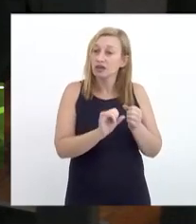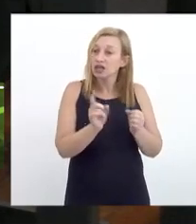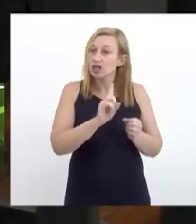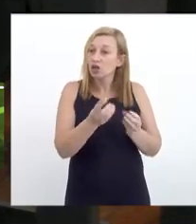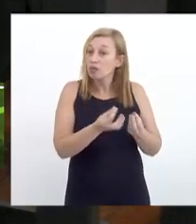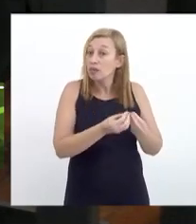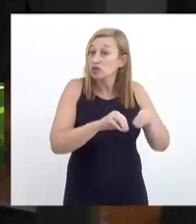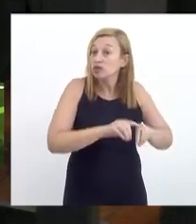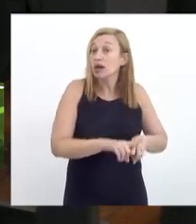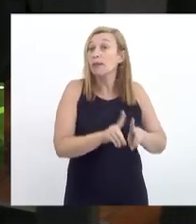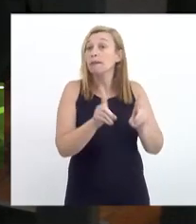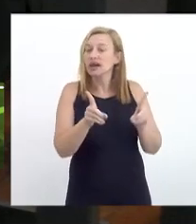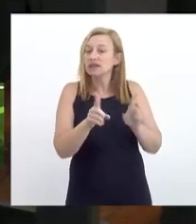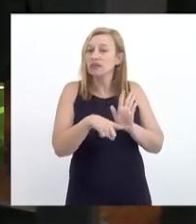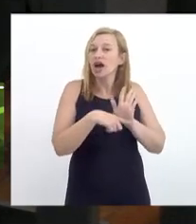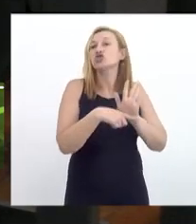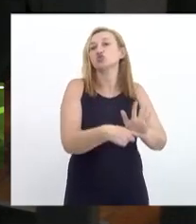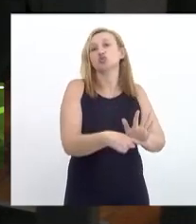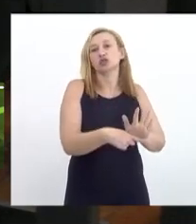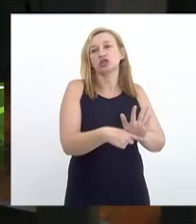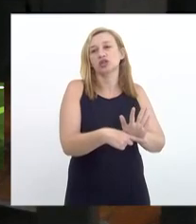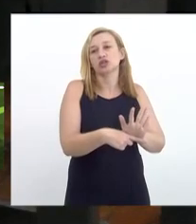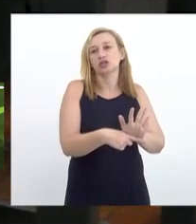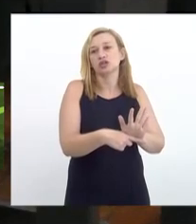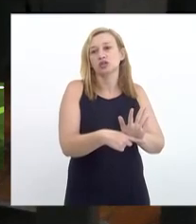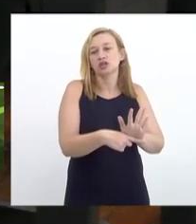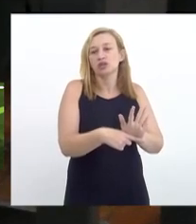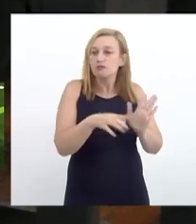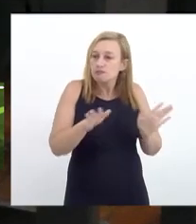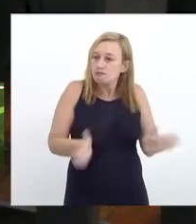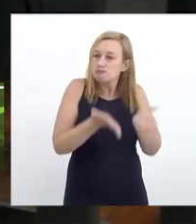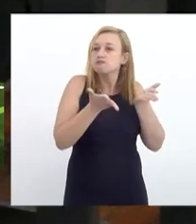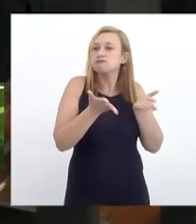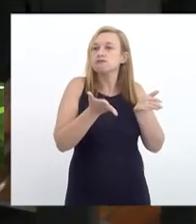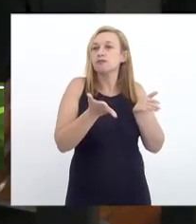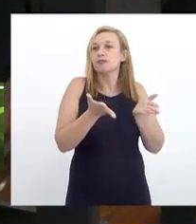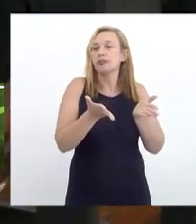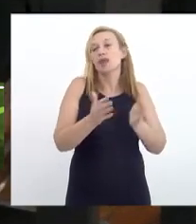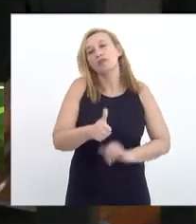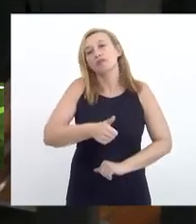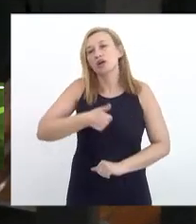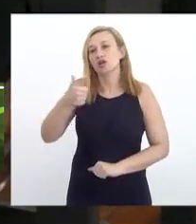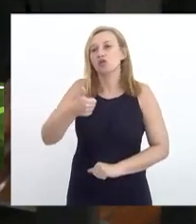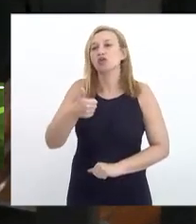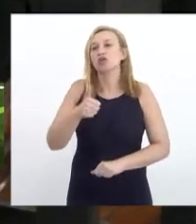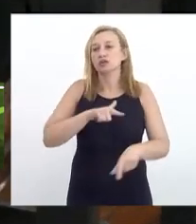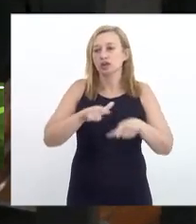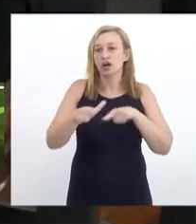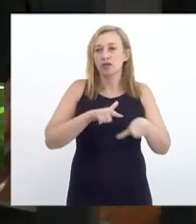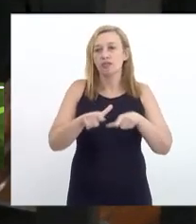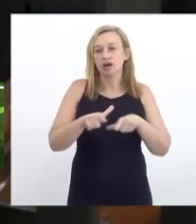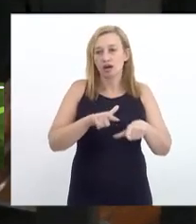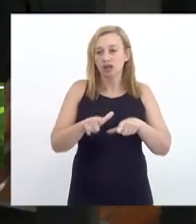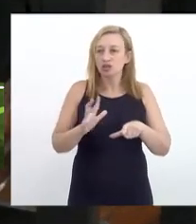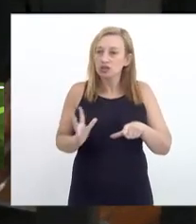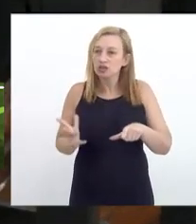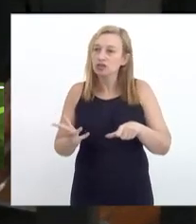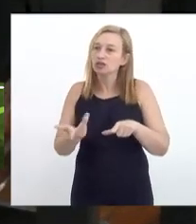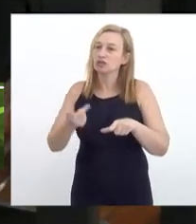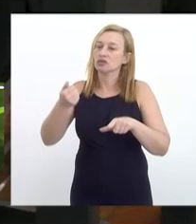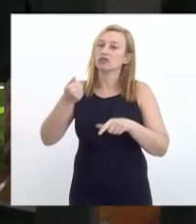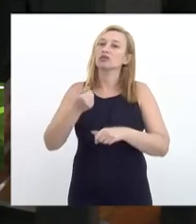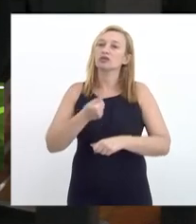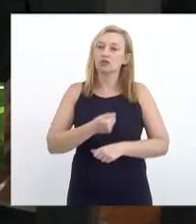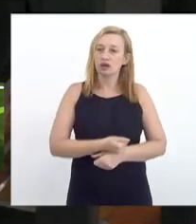prejudicar Mas para ajudar E para impulsionar Uma melhor prestação De serviço Uma qualidade melhor De